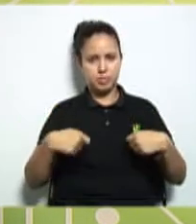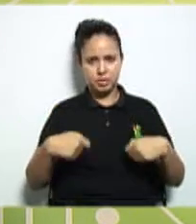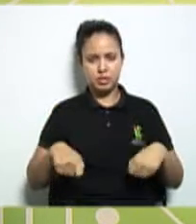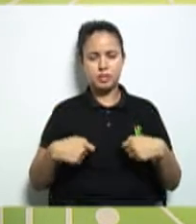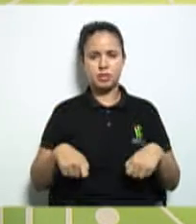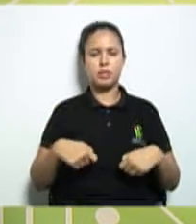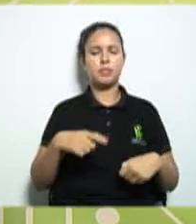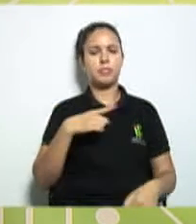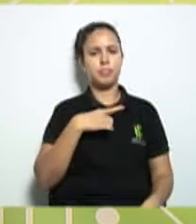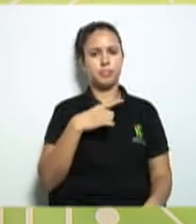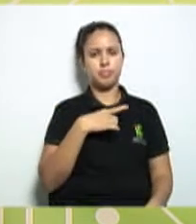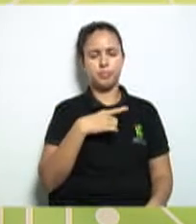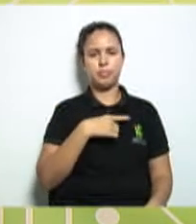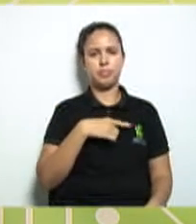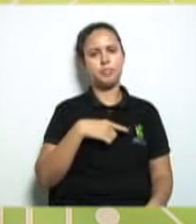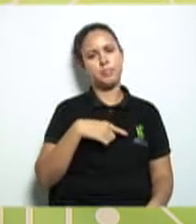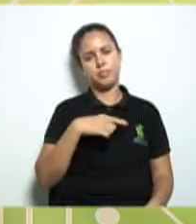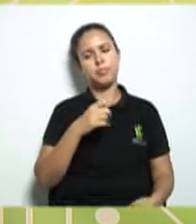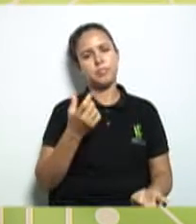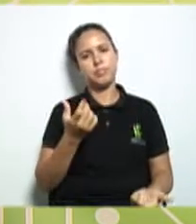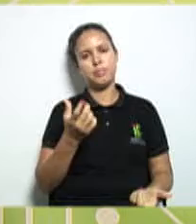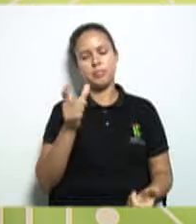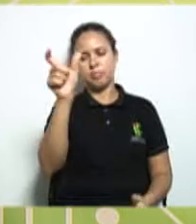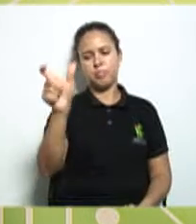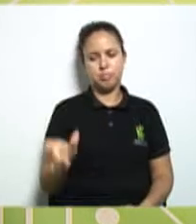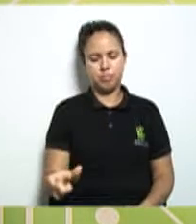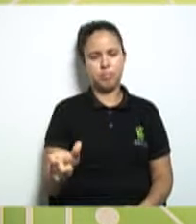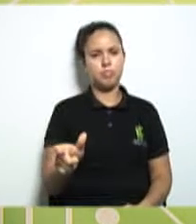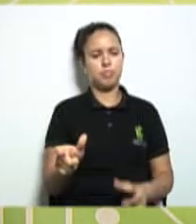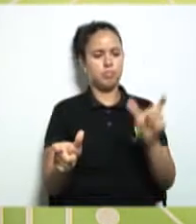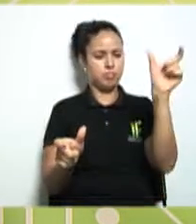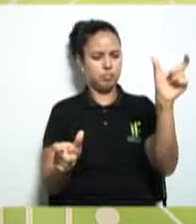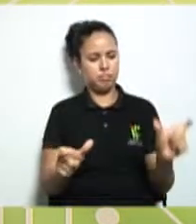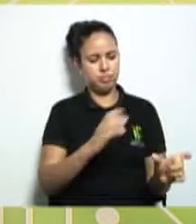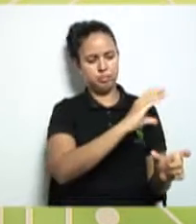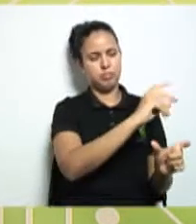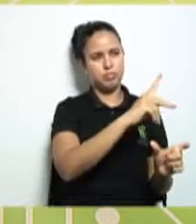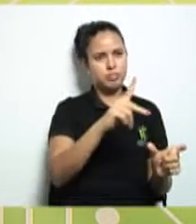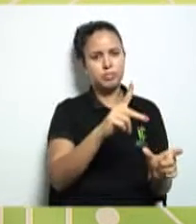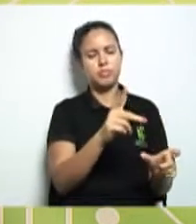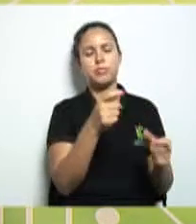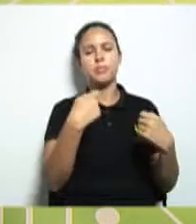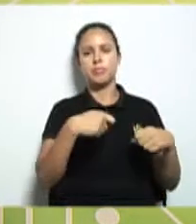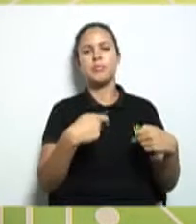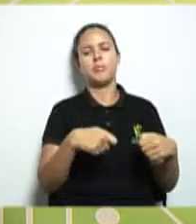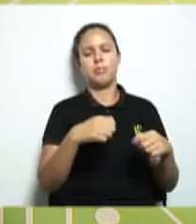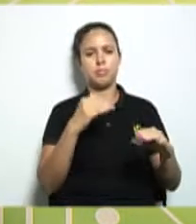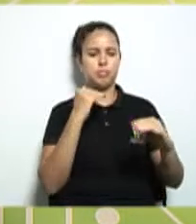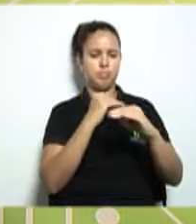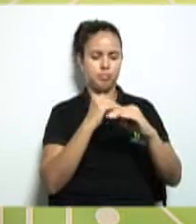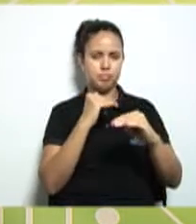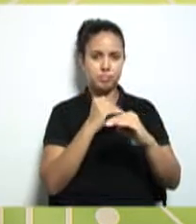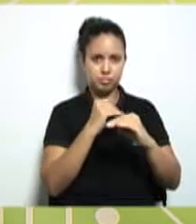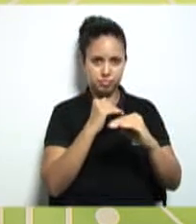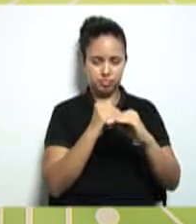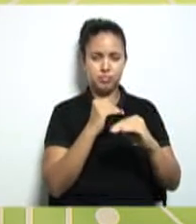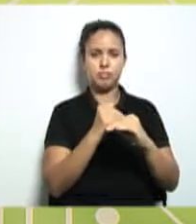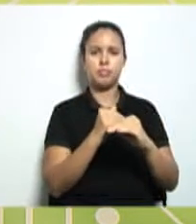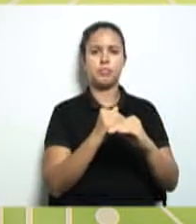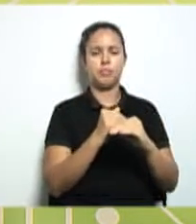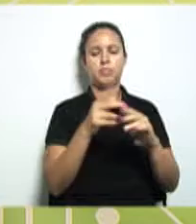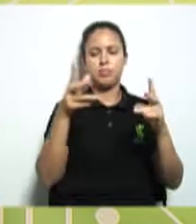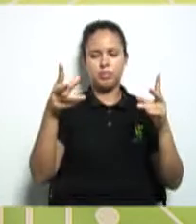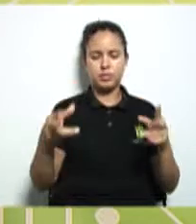o quê? Essa aptidão também. Ele tem que desenvolver essa atividade que esteja relacionado ao ramo